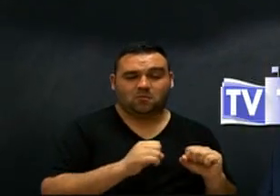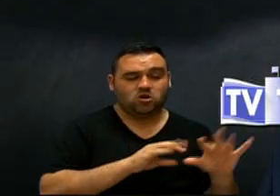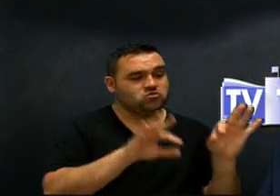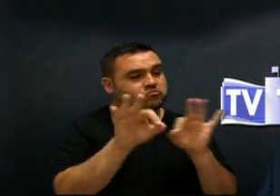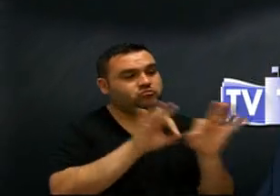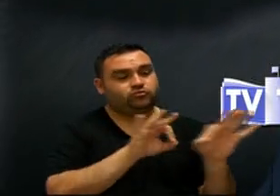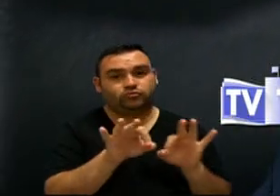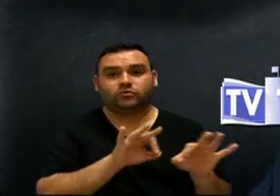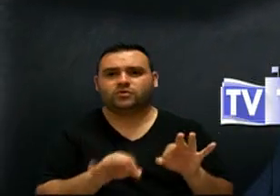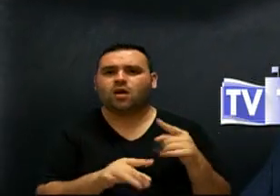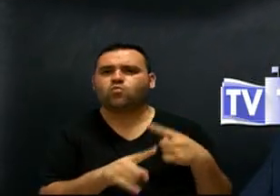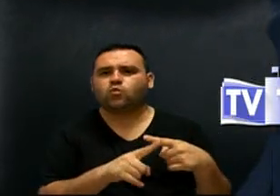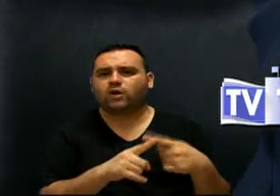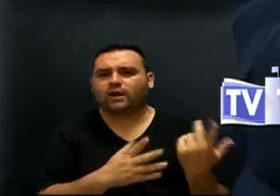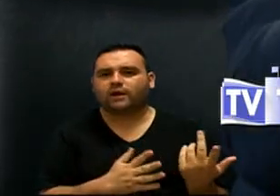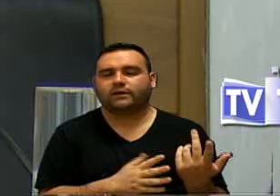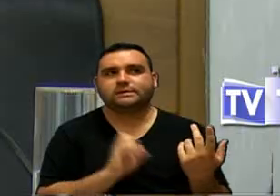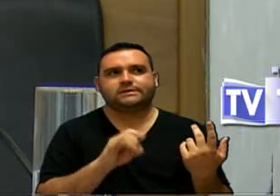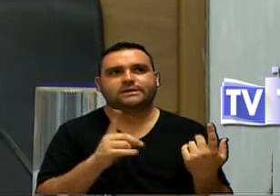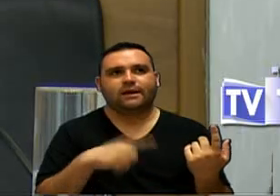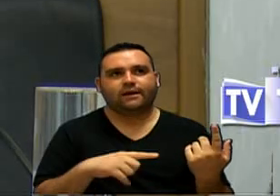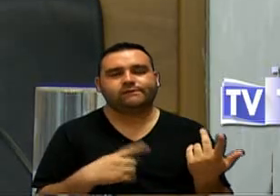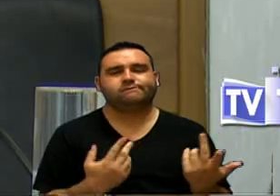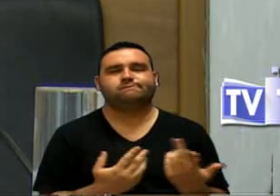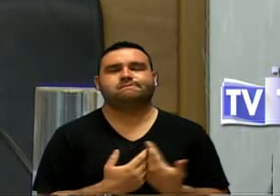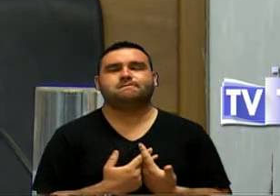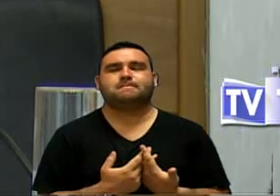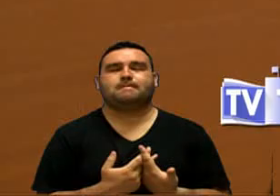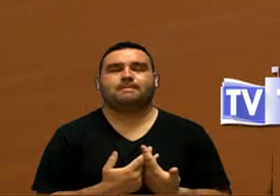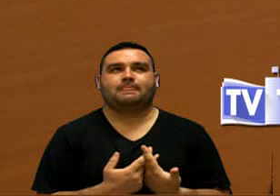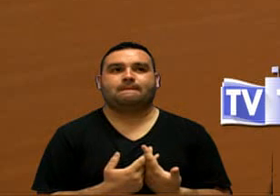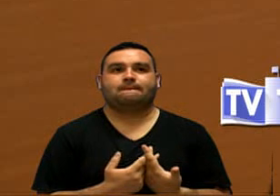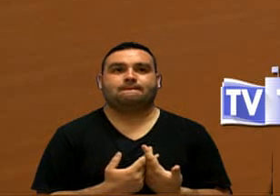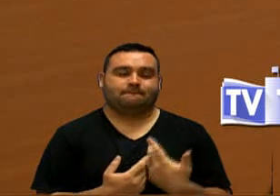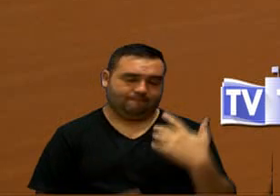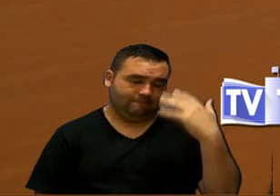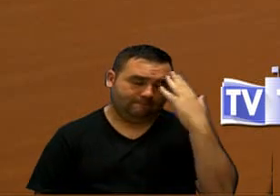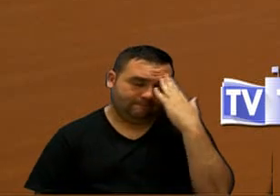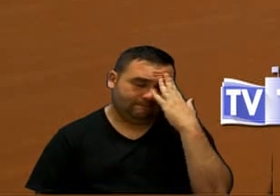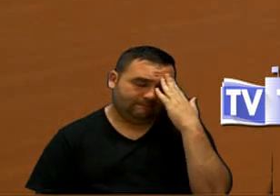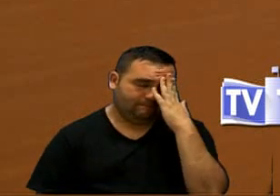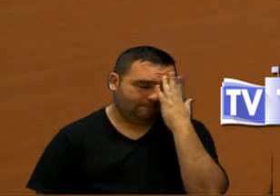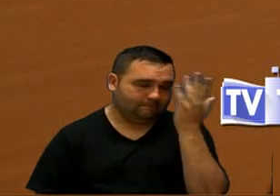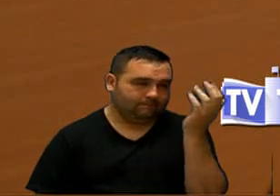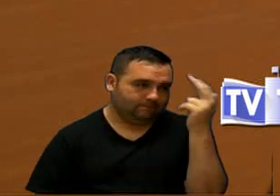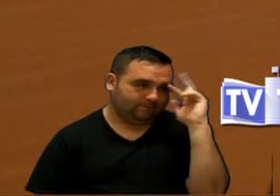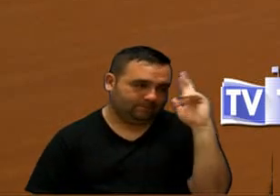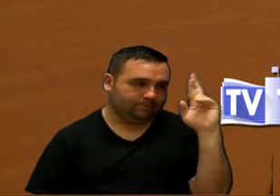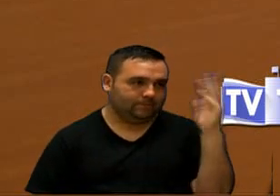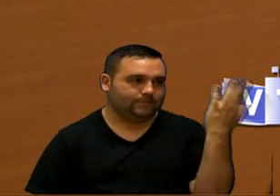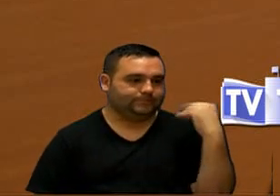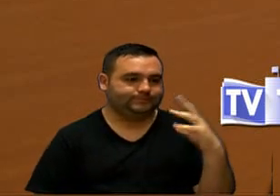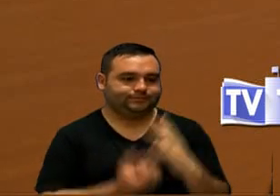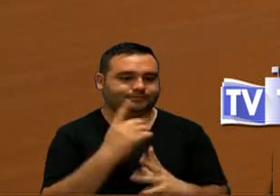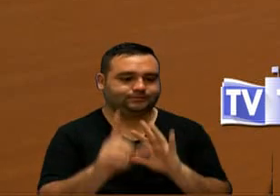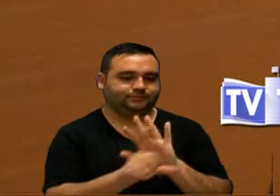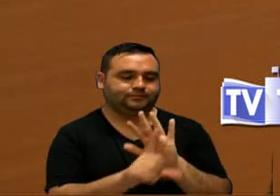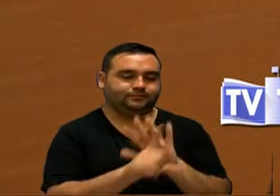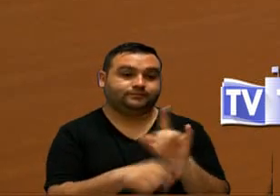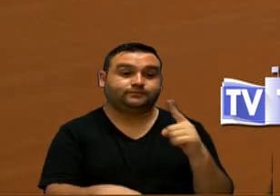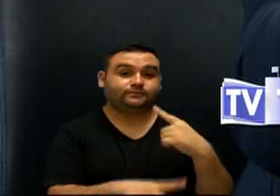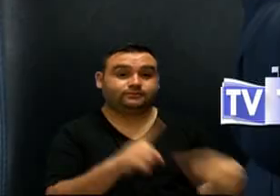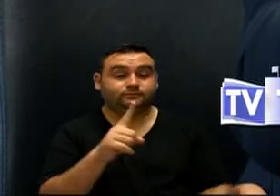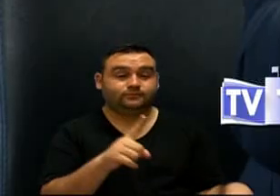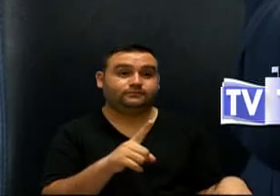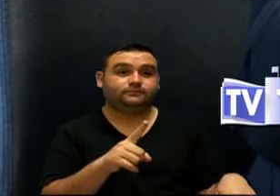mexer. Sabe Sim. por quê? Se fosse assim, Renan... Vereador Martinez, sabe, vereador Martinez, Vossa Excelência fez uma lei aqui nessa casa Qual?